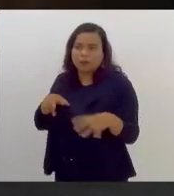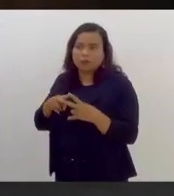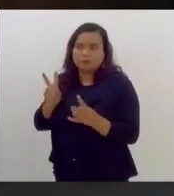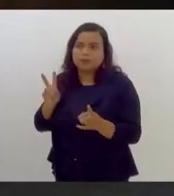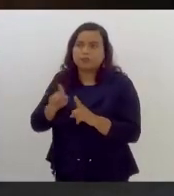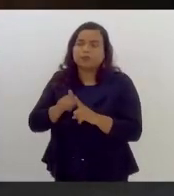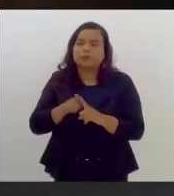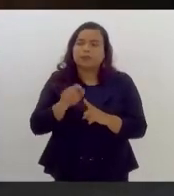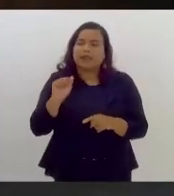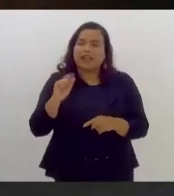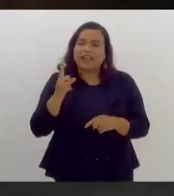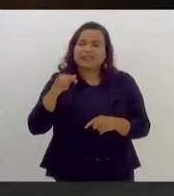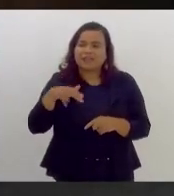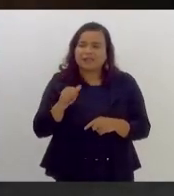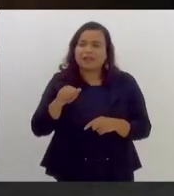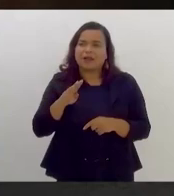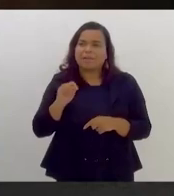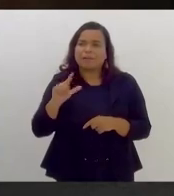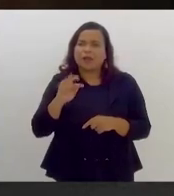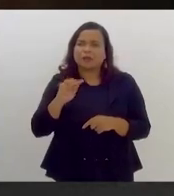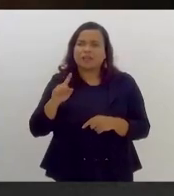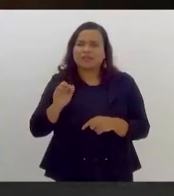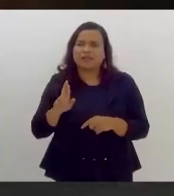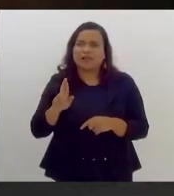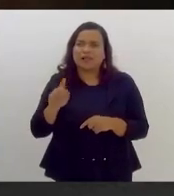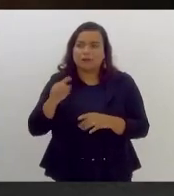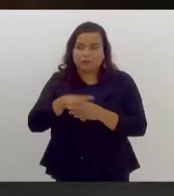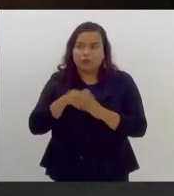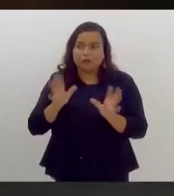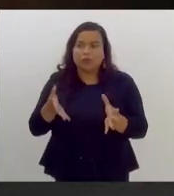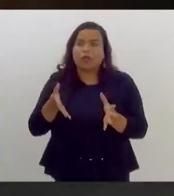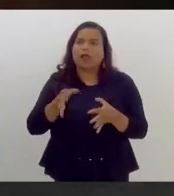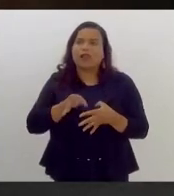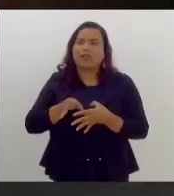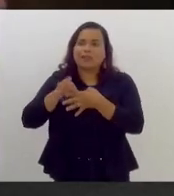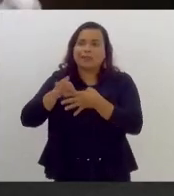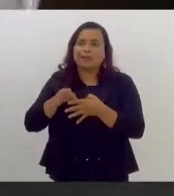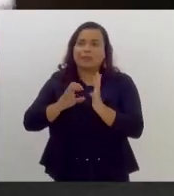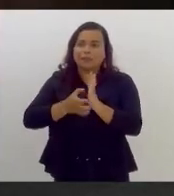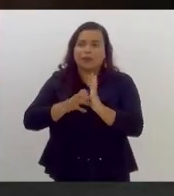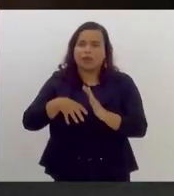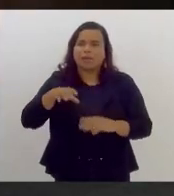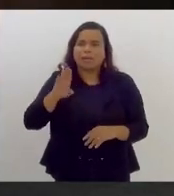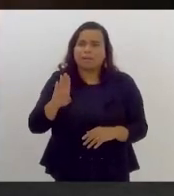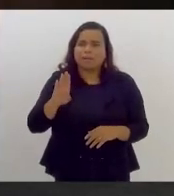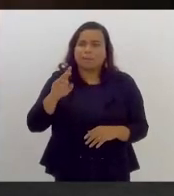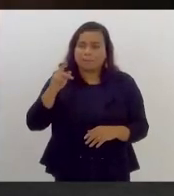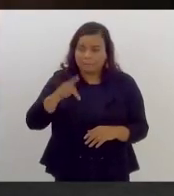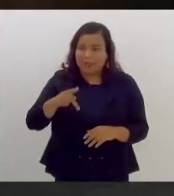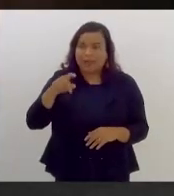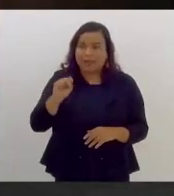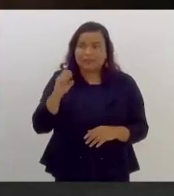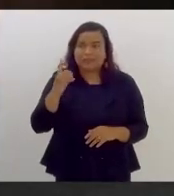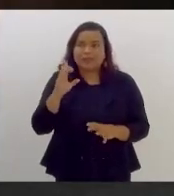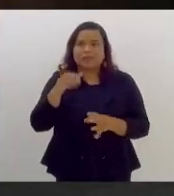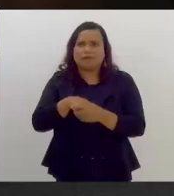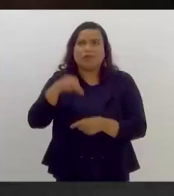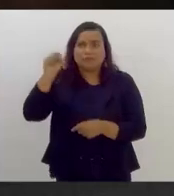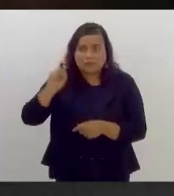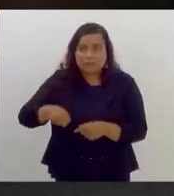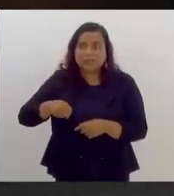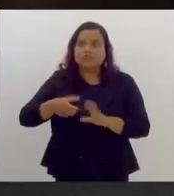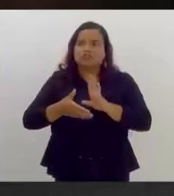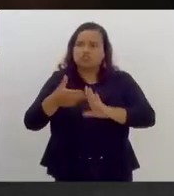Adriana Baltazar, que já votou, que a liderança do PSD está votando sim pela derrubada dos 16 vetos.